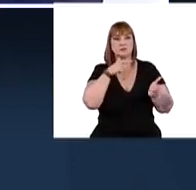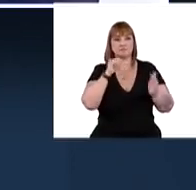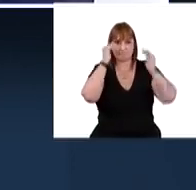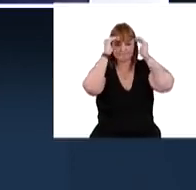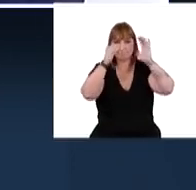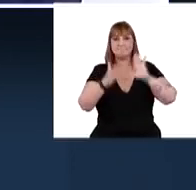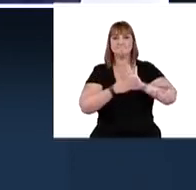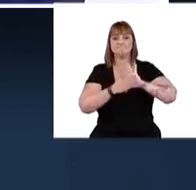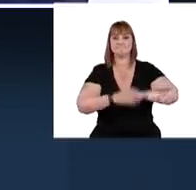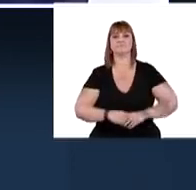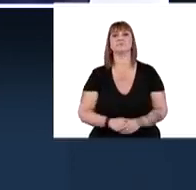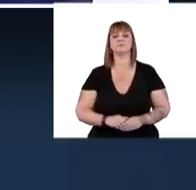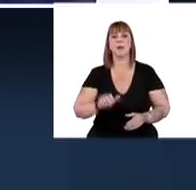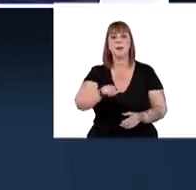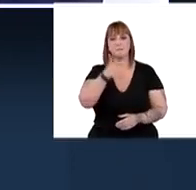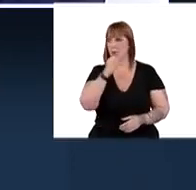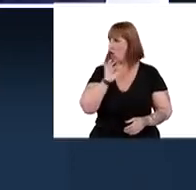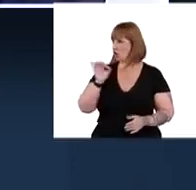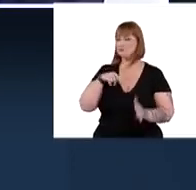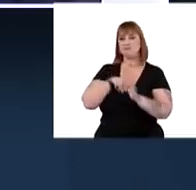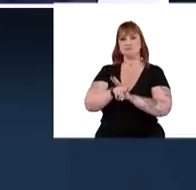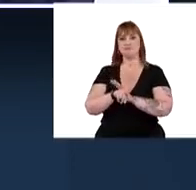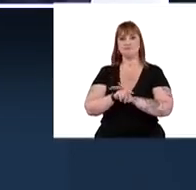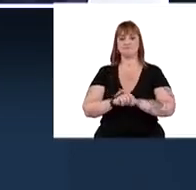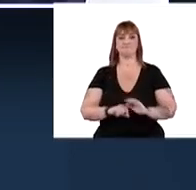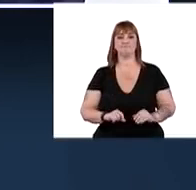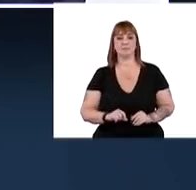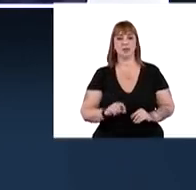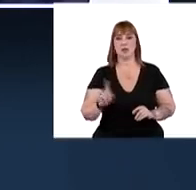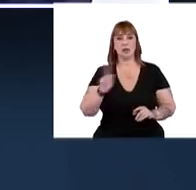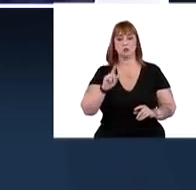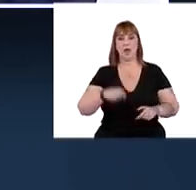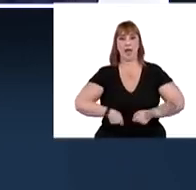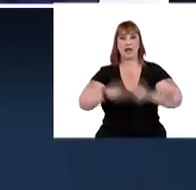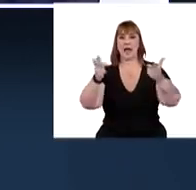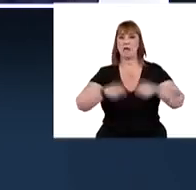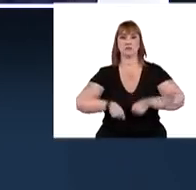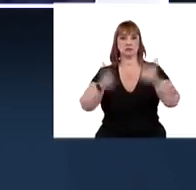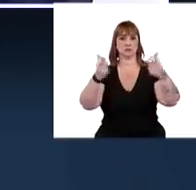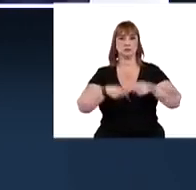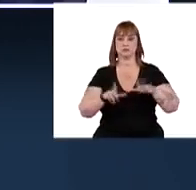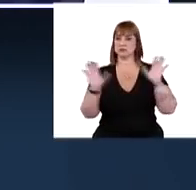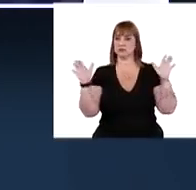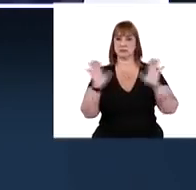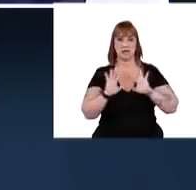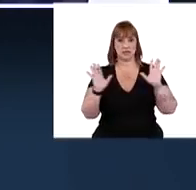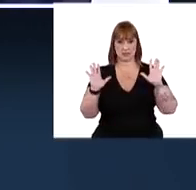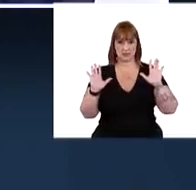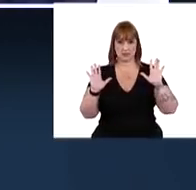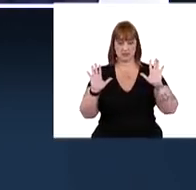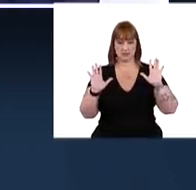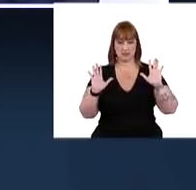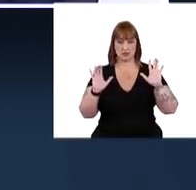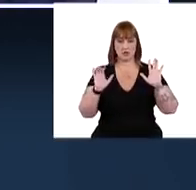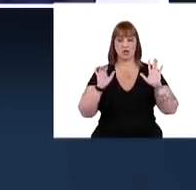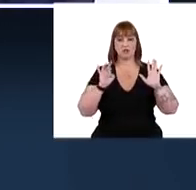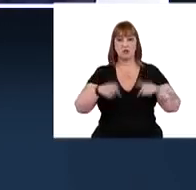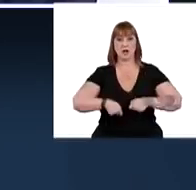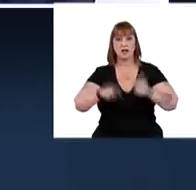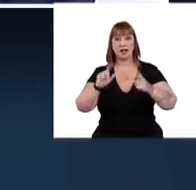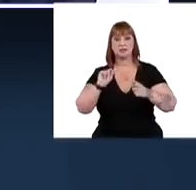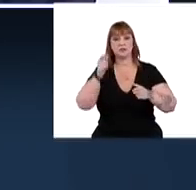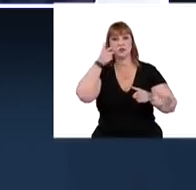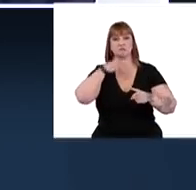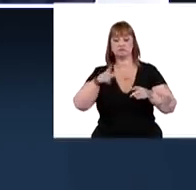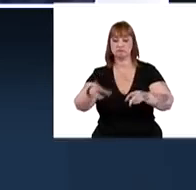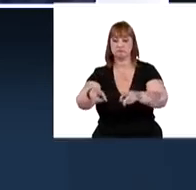nós temos que entender, e foi ótima a sua pergunta, é que o Estado não é gastador. O Estado não gasta nada. O Estado só gasta o que ele conseguiu